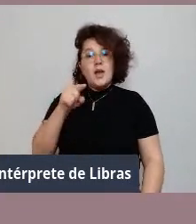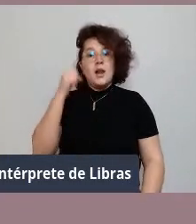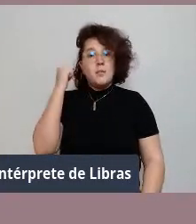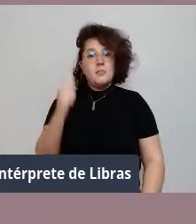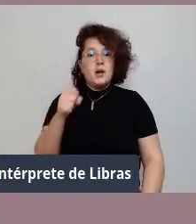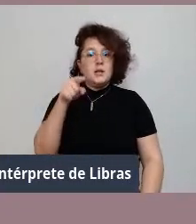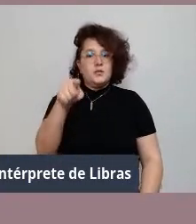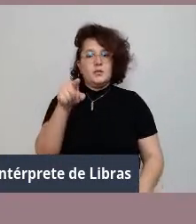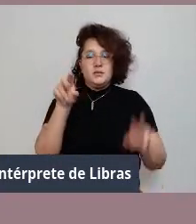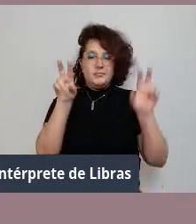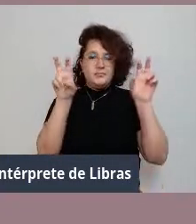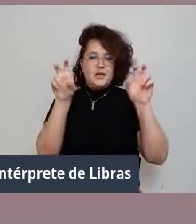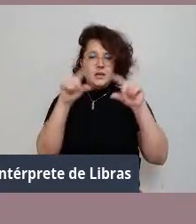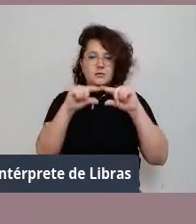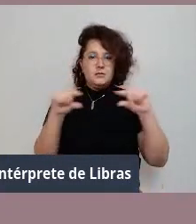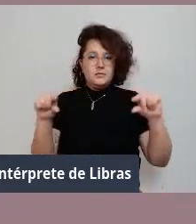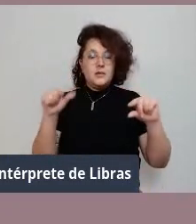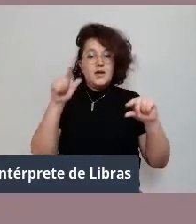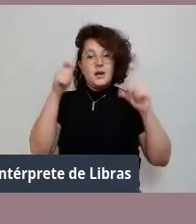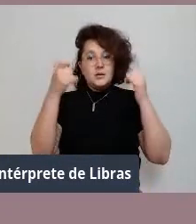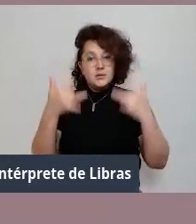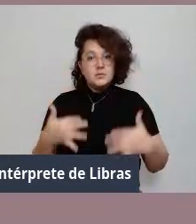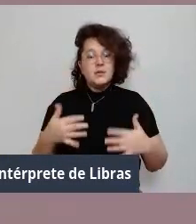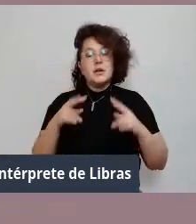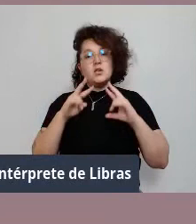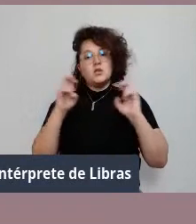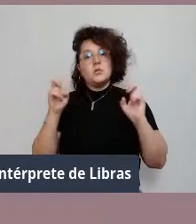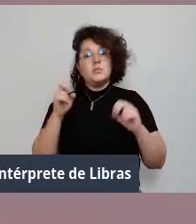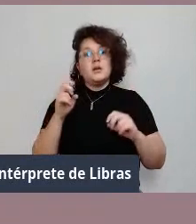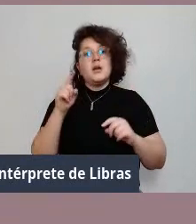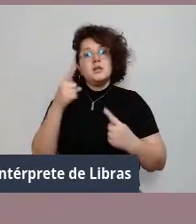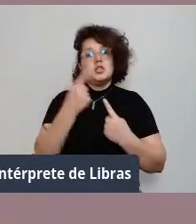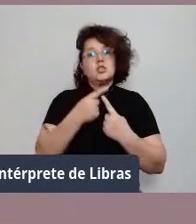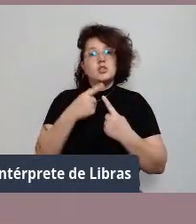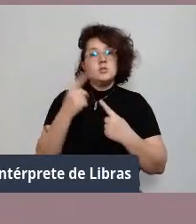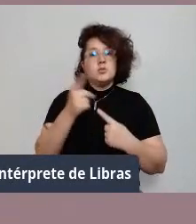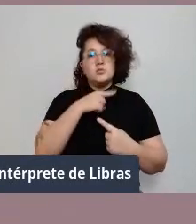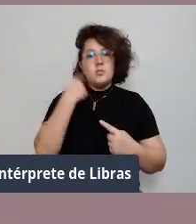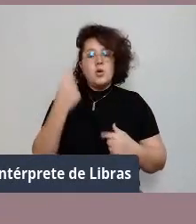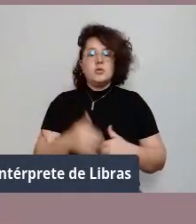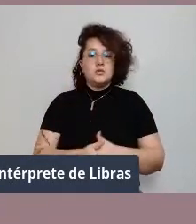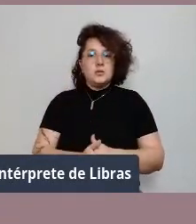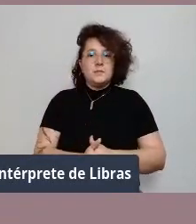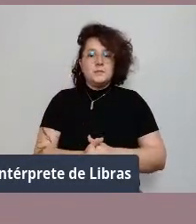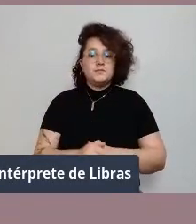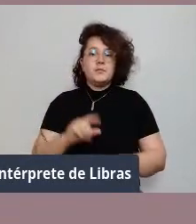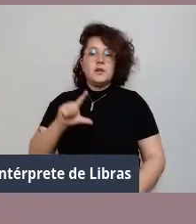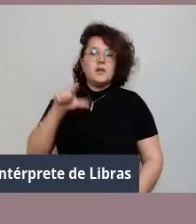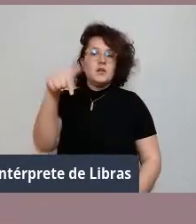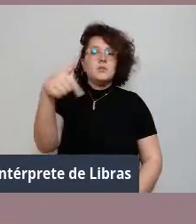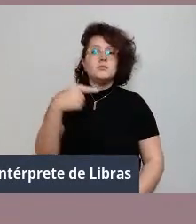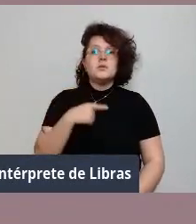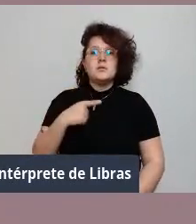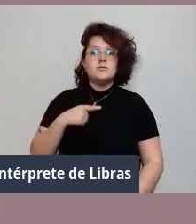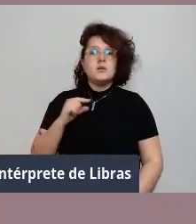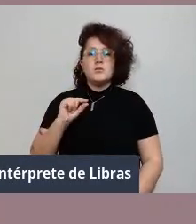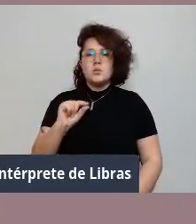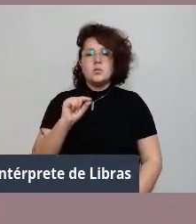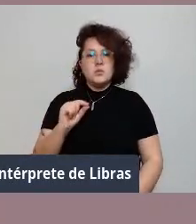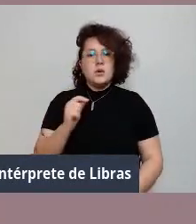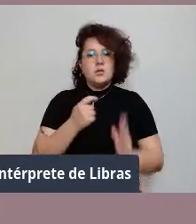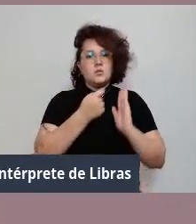sobre essa morte, que ela vai ensaiando. E depois tem um bloco também de